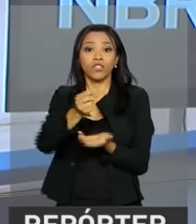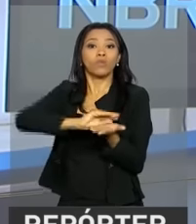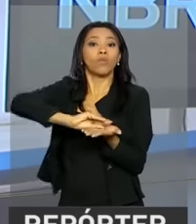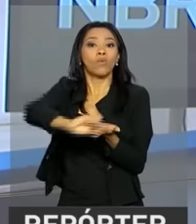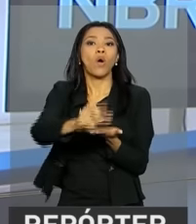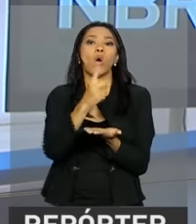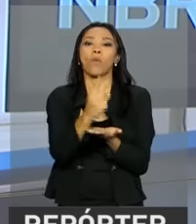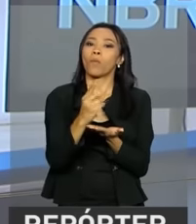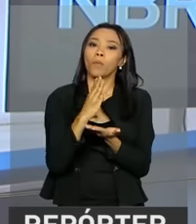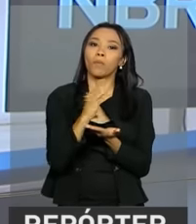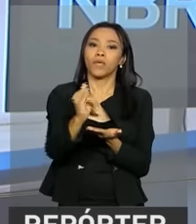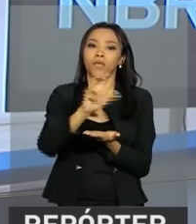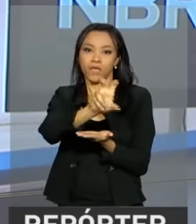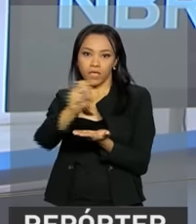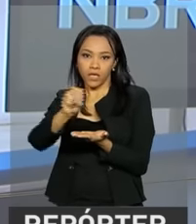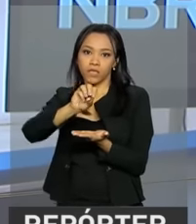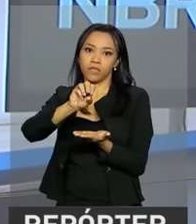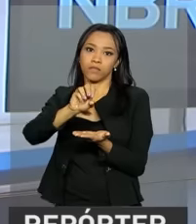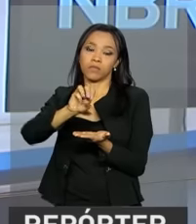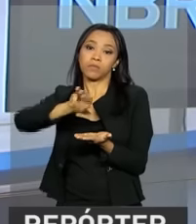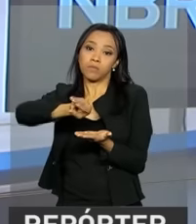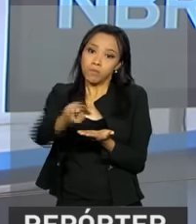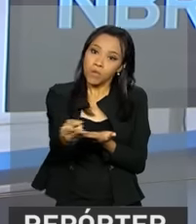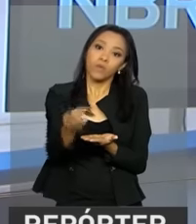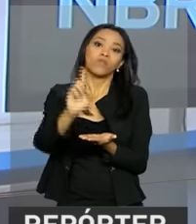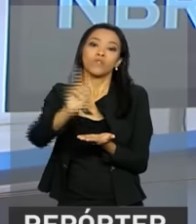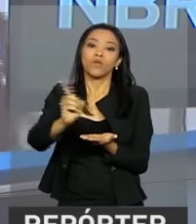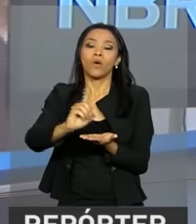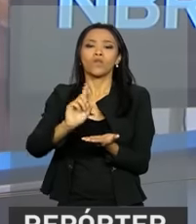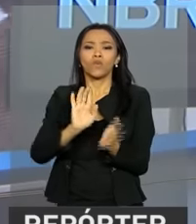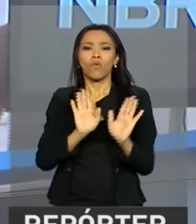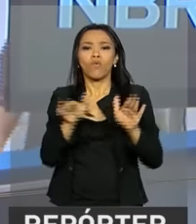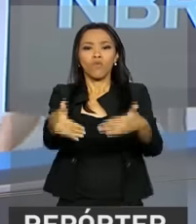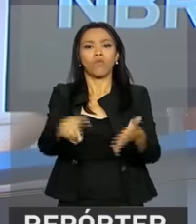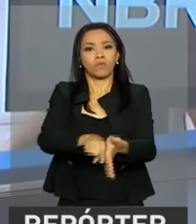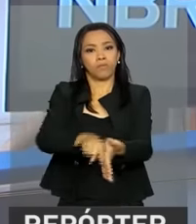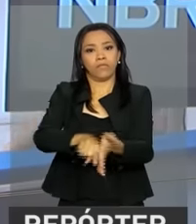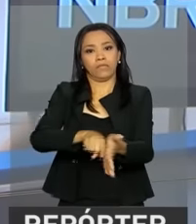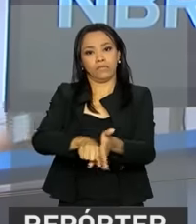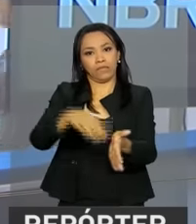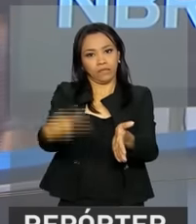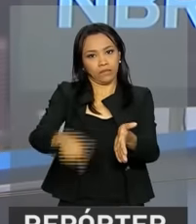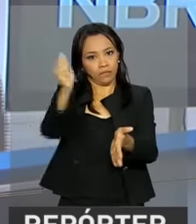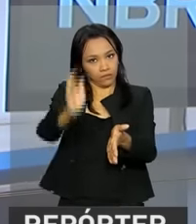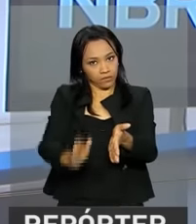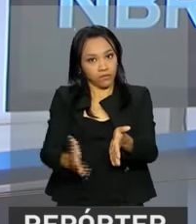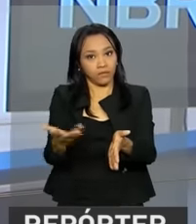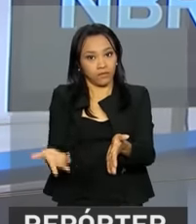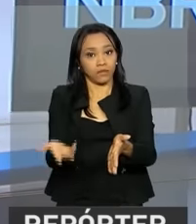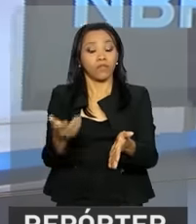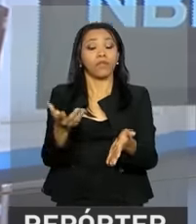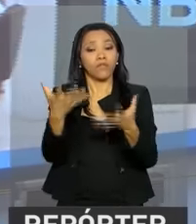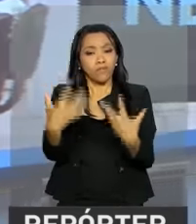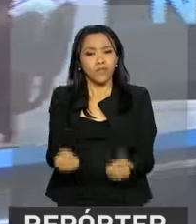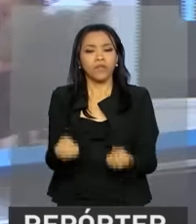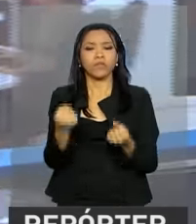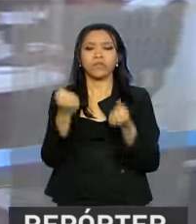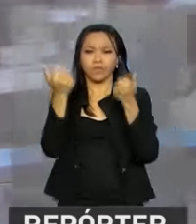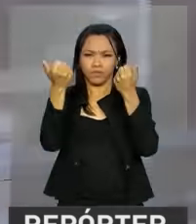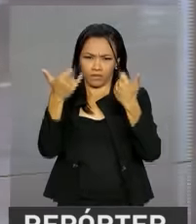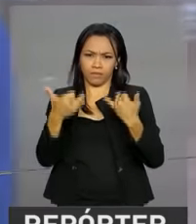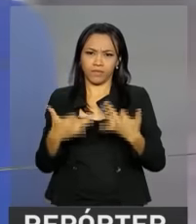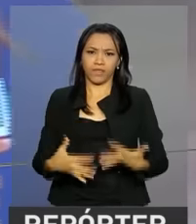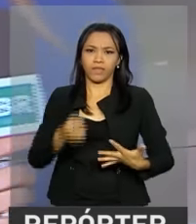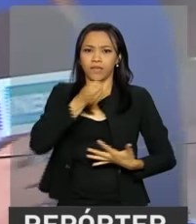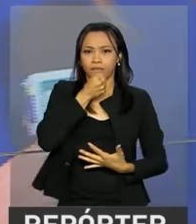bilhão e meio de dólares para o financiamento de pesquisas científicas no país Vamos então ao vivo conversar com a repórter Gabriela